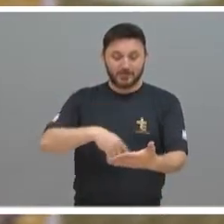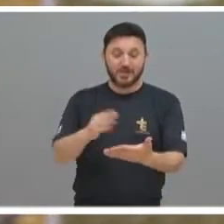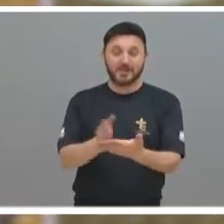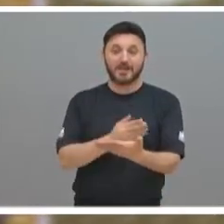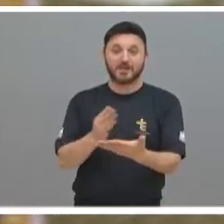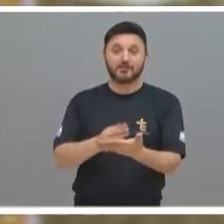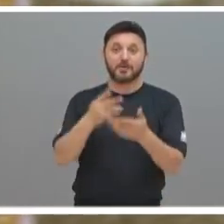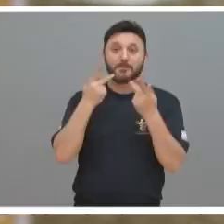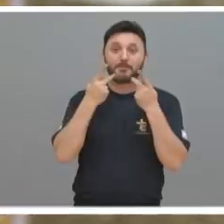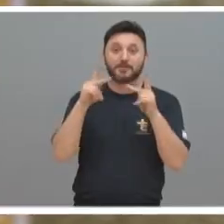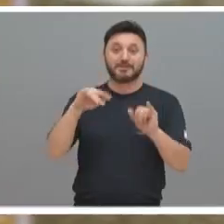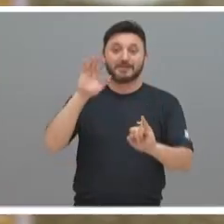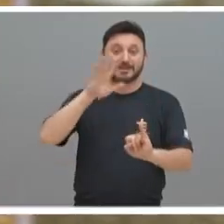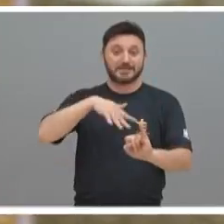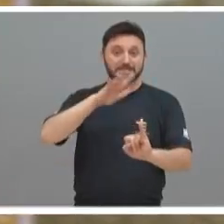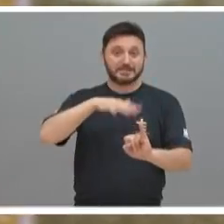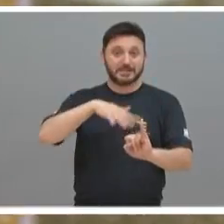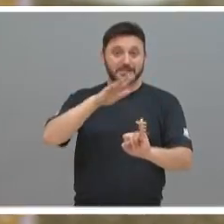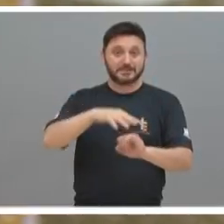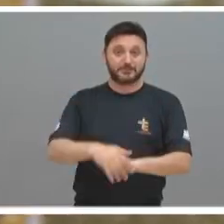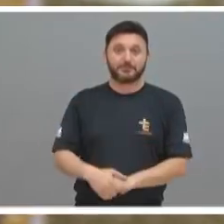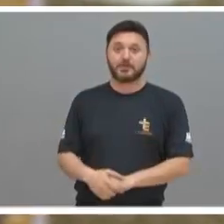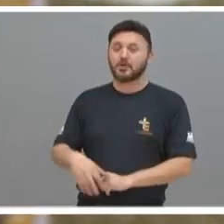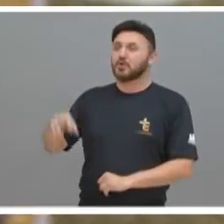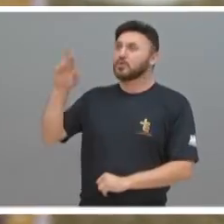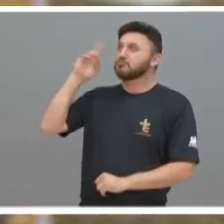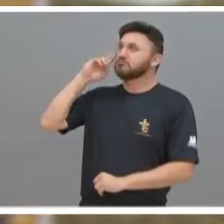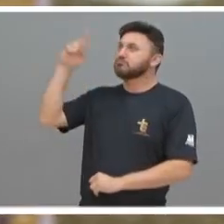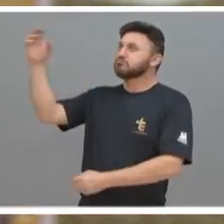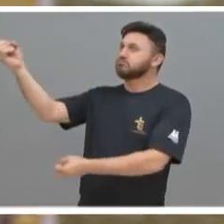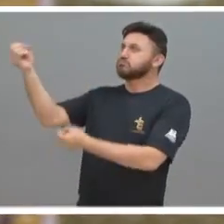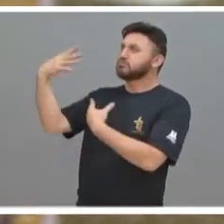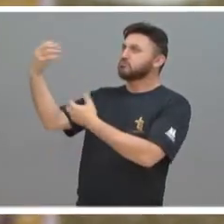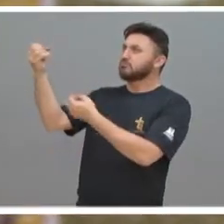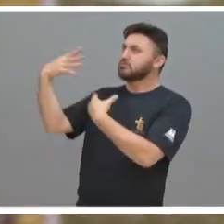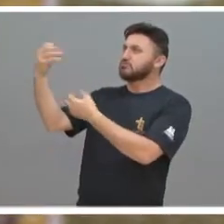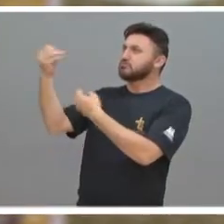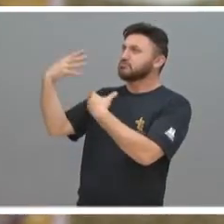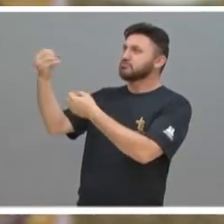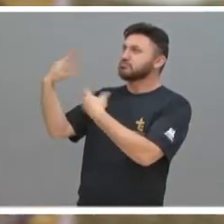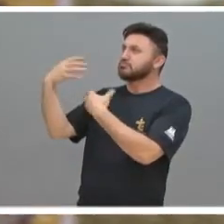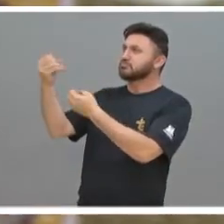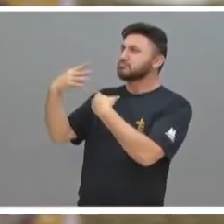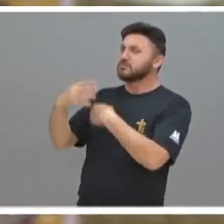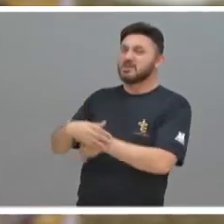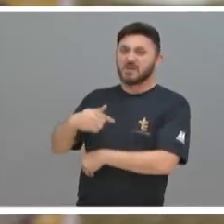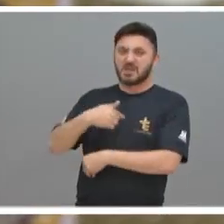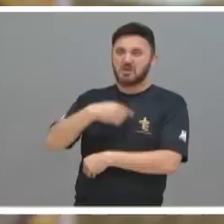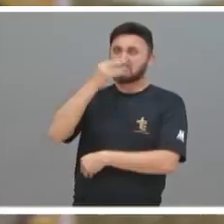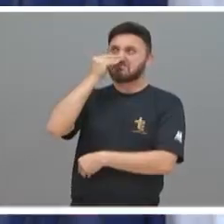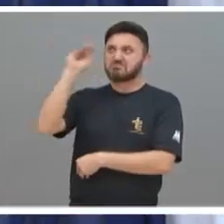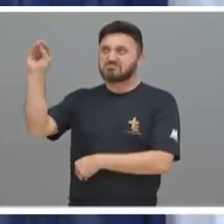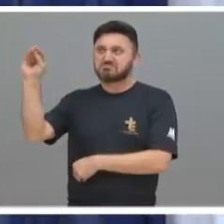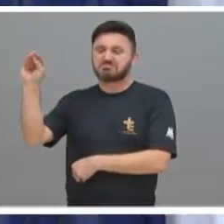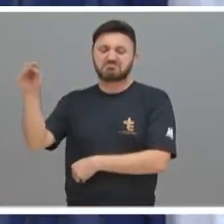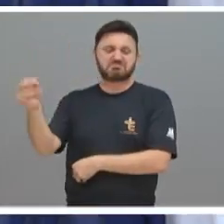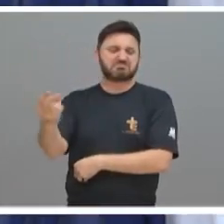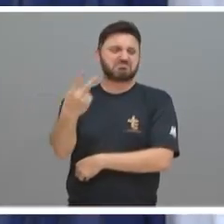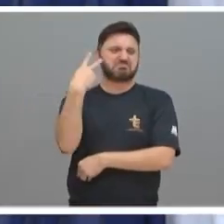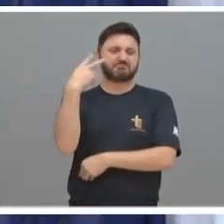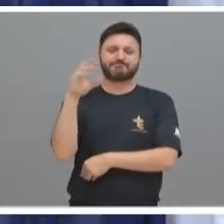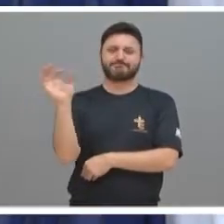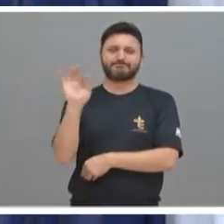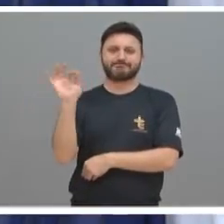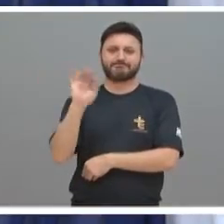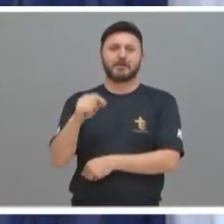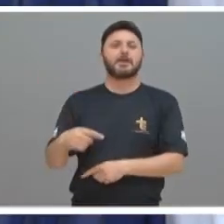Isaías. O Senhor abriu meus ouvidos, não lhe resisti, nem voltei atrás.